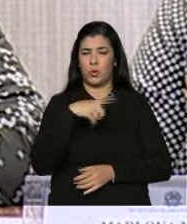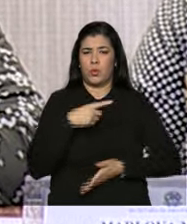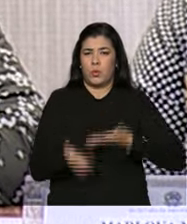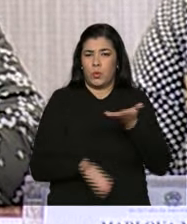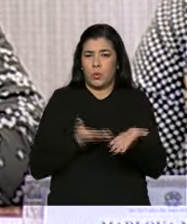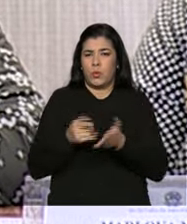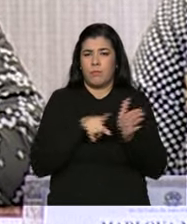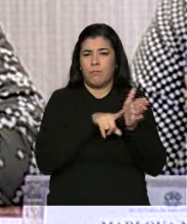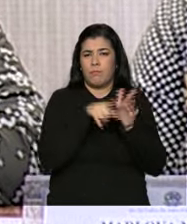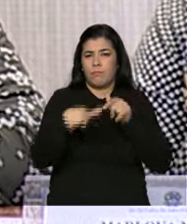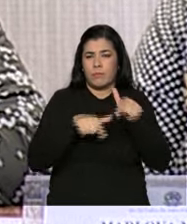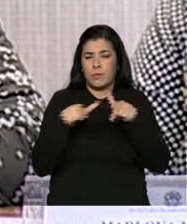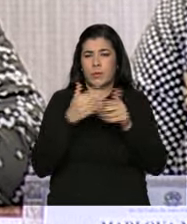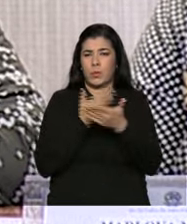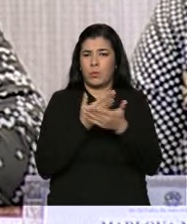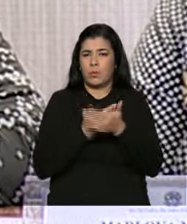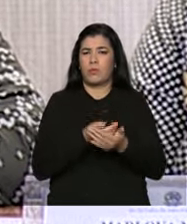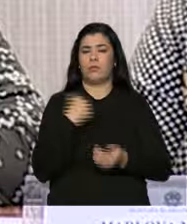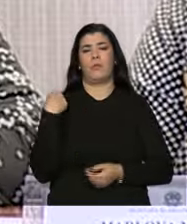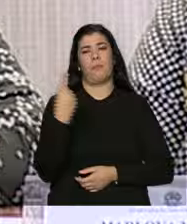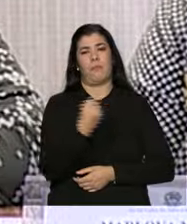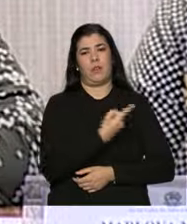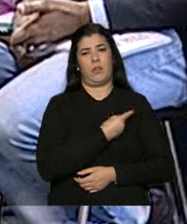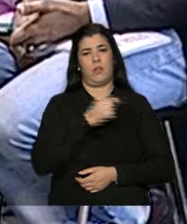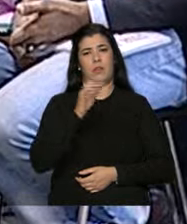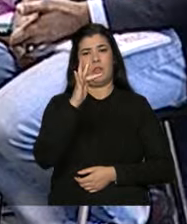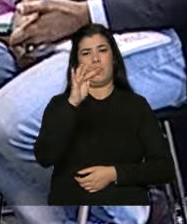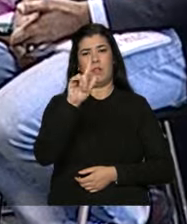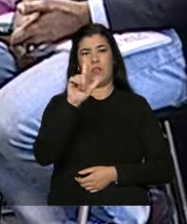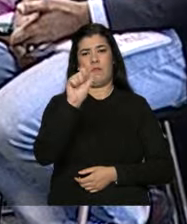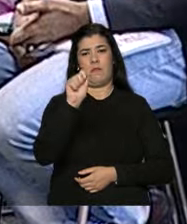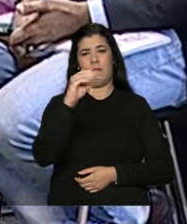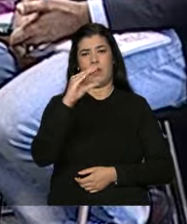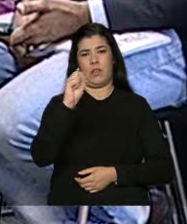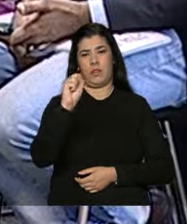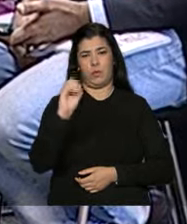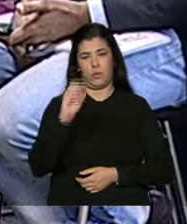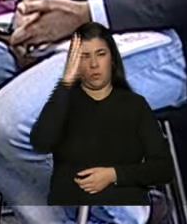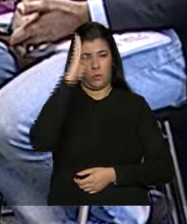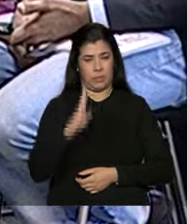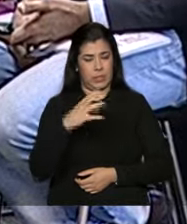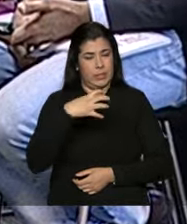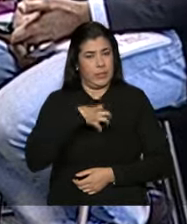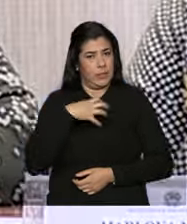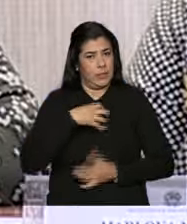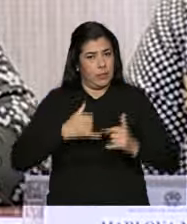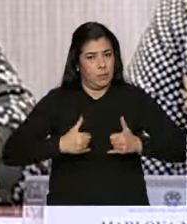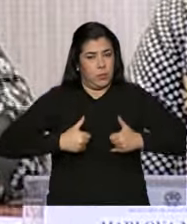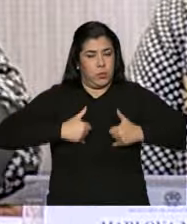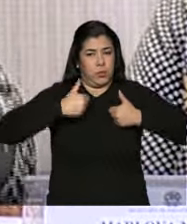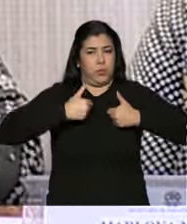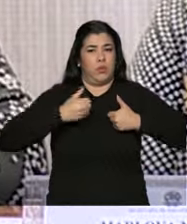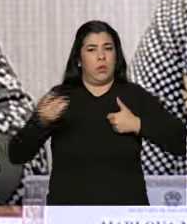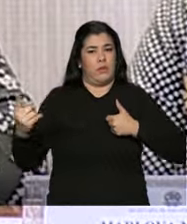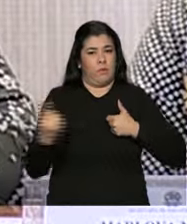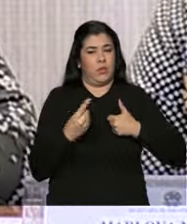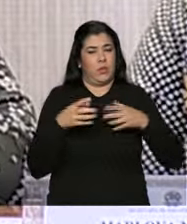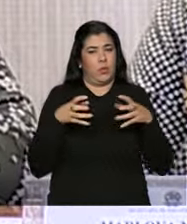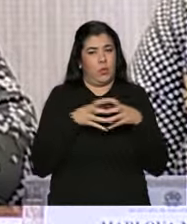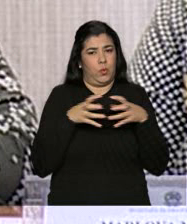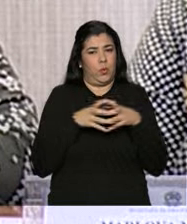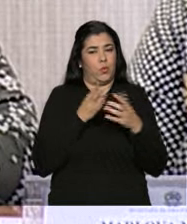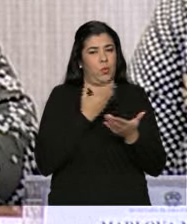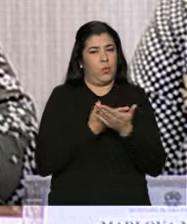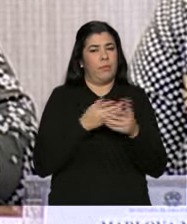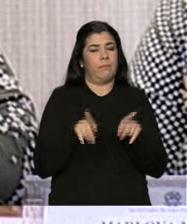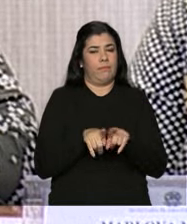a trabalhar numa questão dessa. Então, para nós da Flaxo Brasil é um orgulho imenso tê-lo na equipe, na nossa